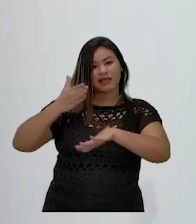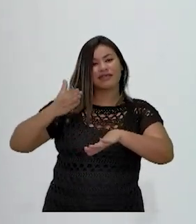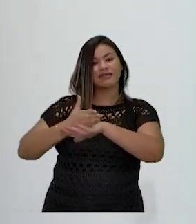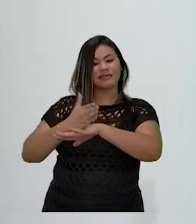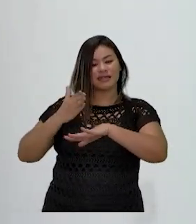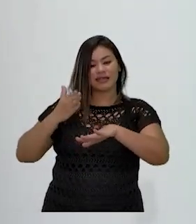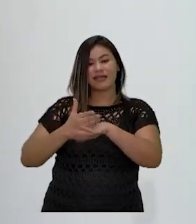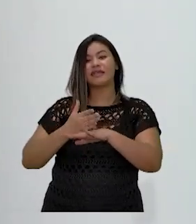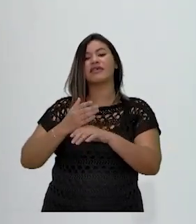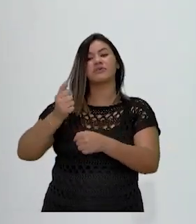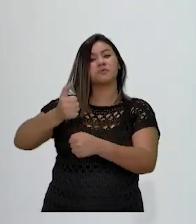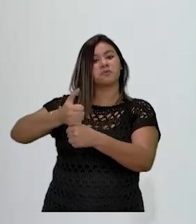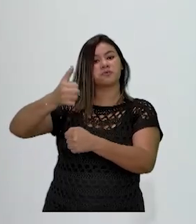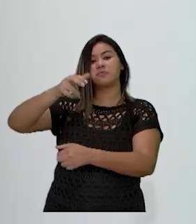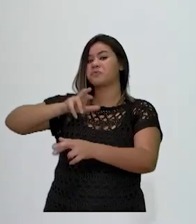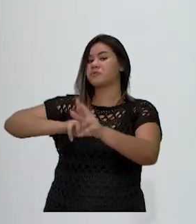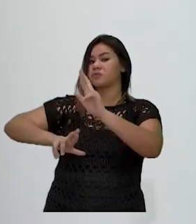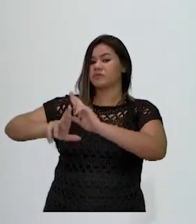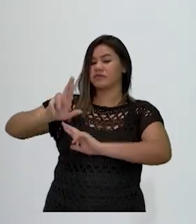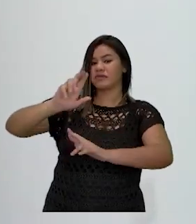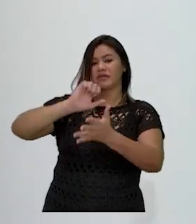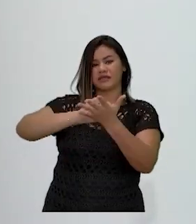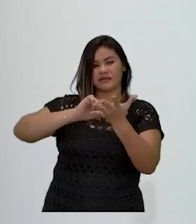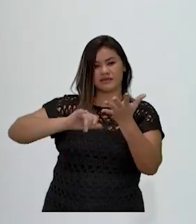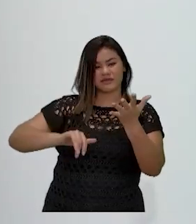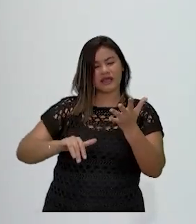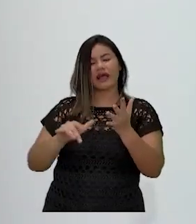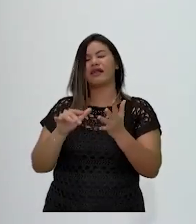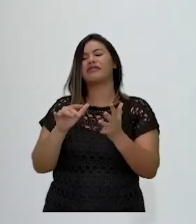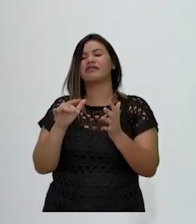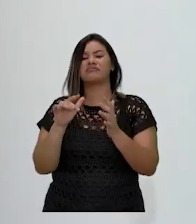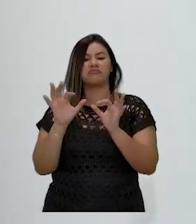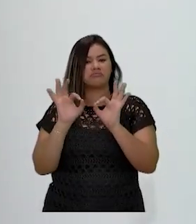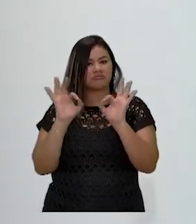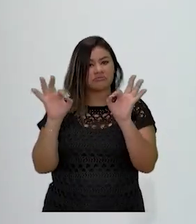Então, um estudante contou para o outro